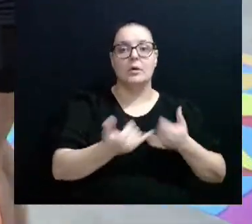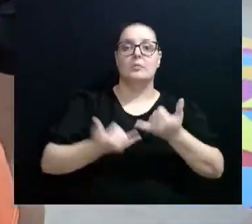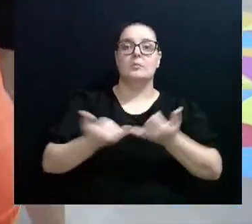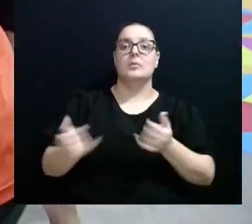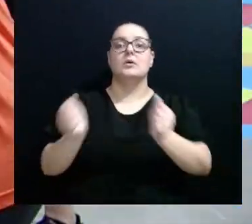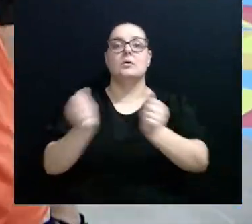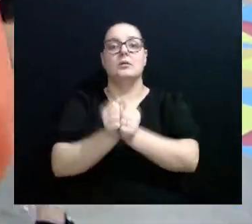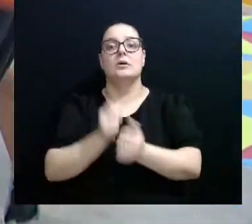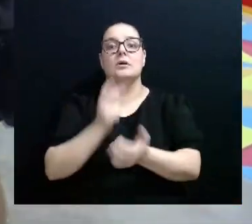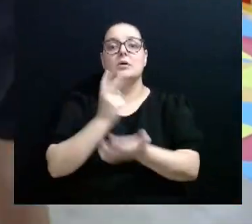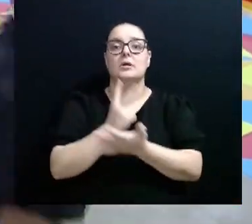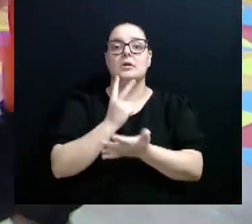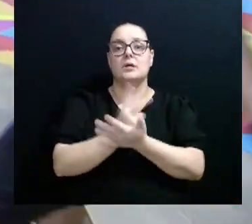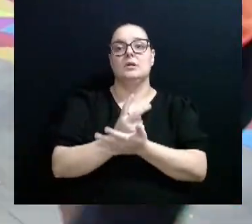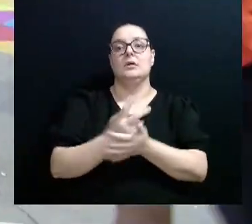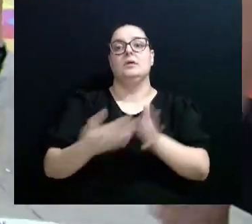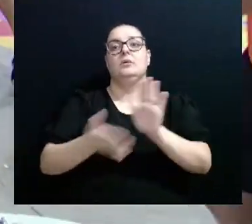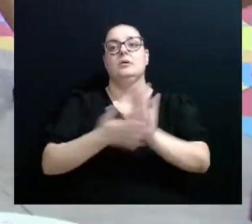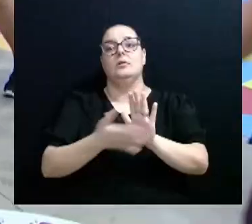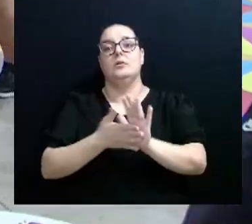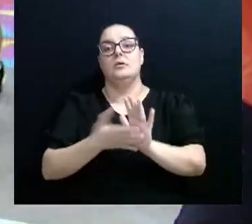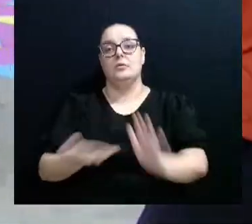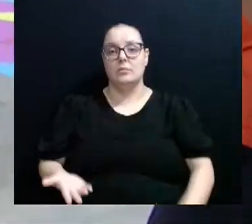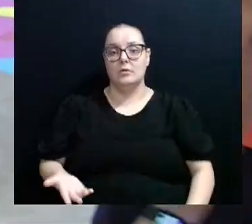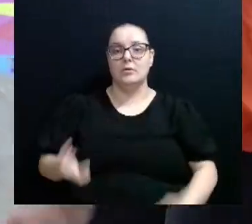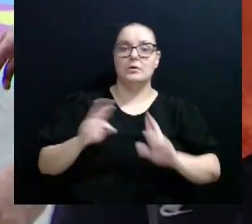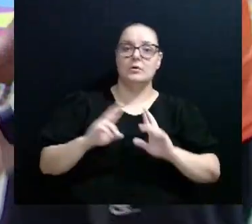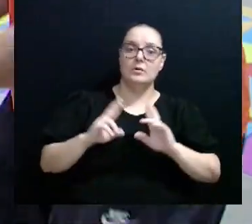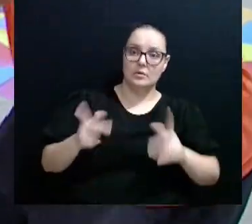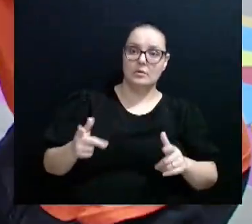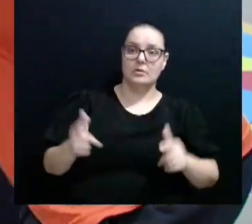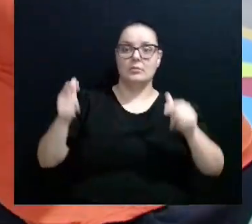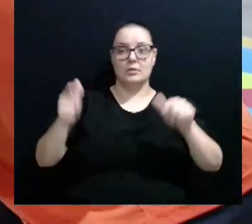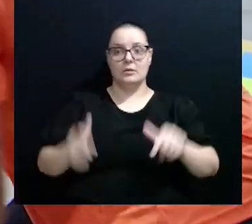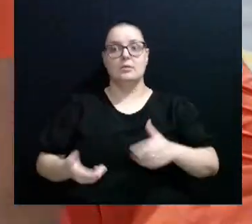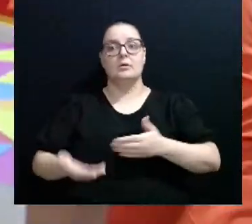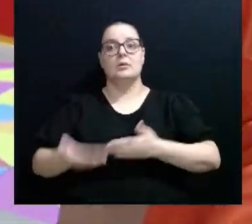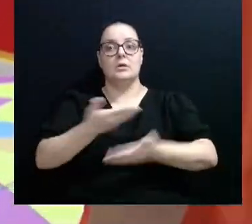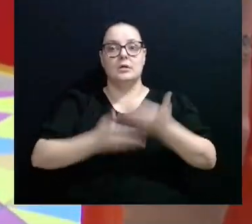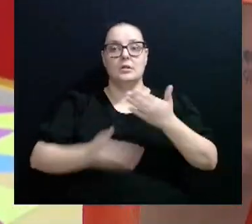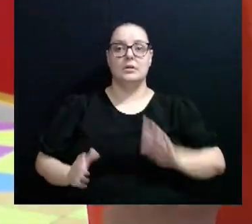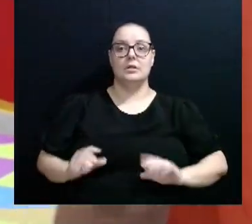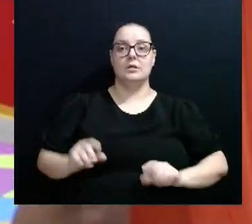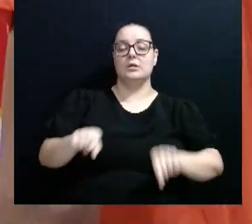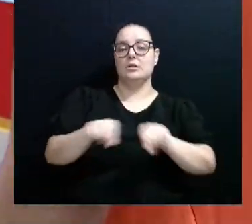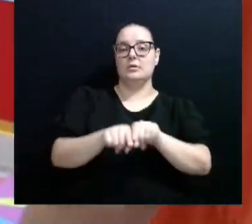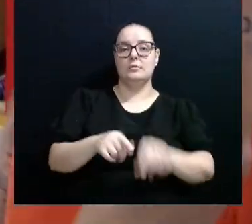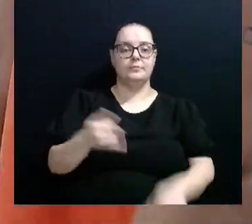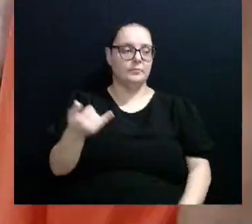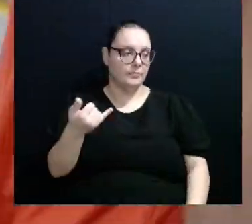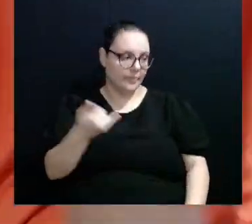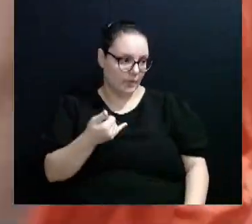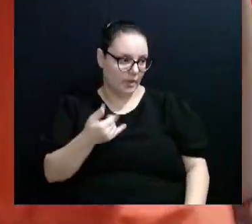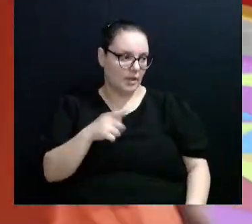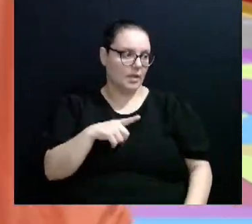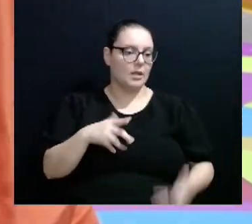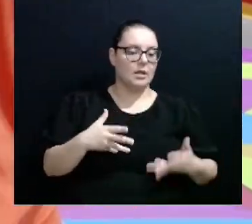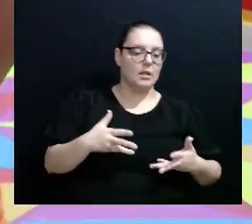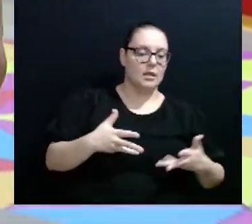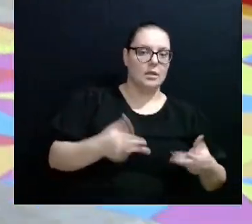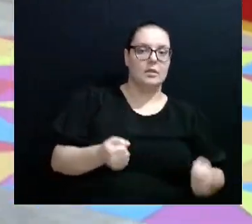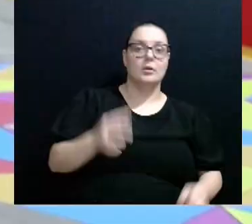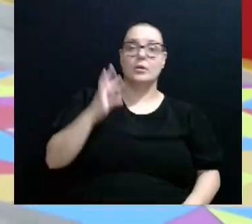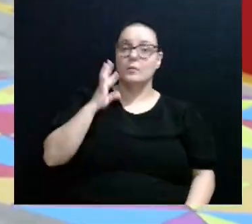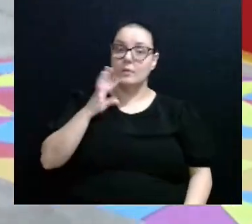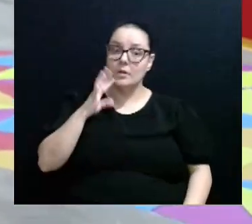fazendo propostas diferentes para o espaço também, para eles poderem interagir. Você falou que há um convite, que é muito legal também para